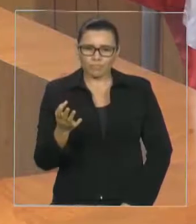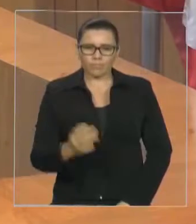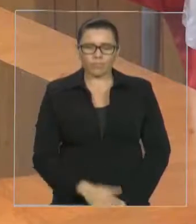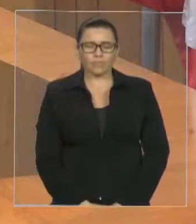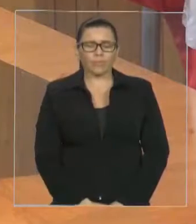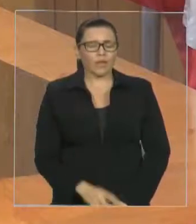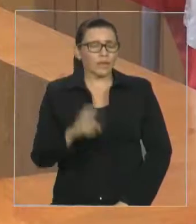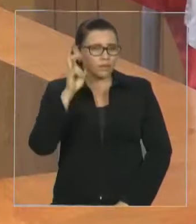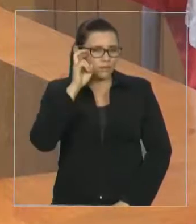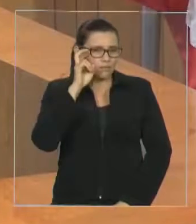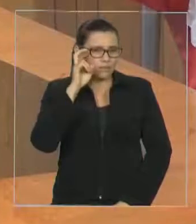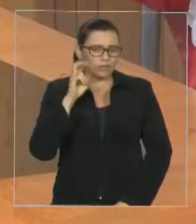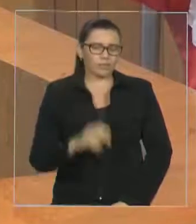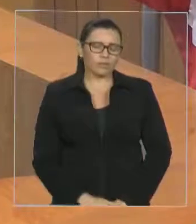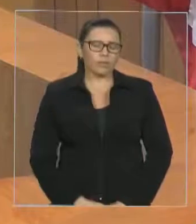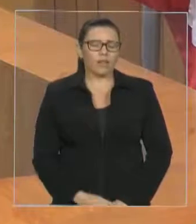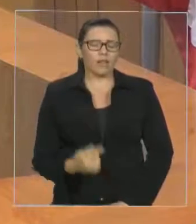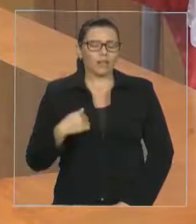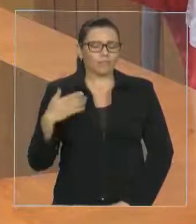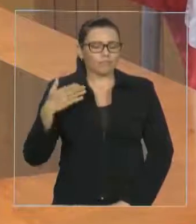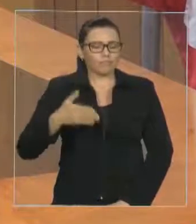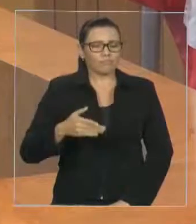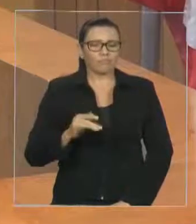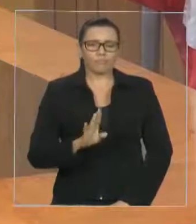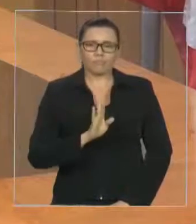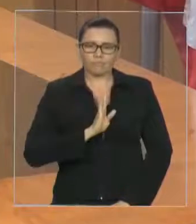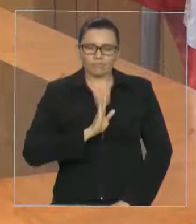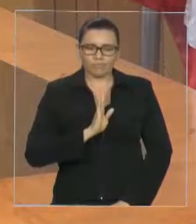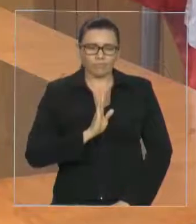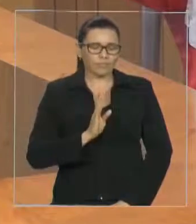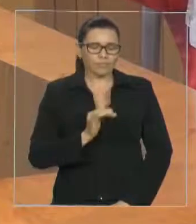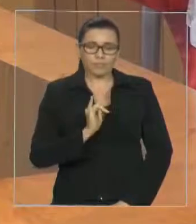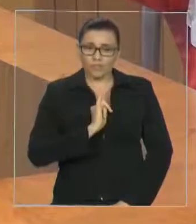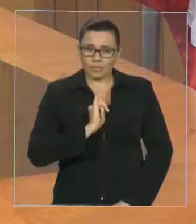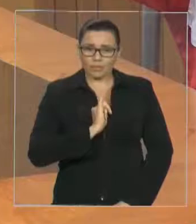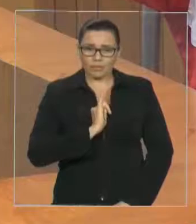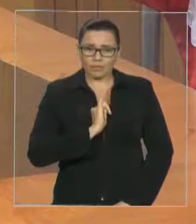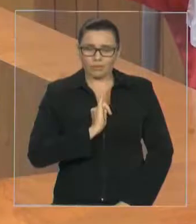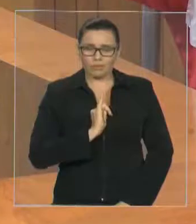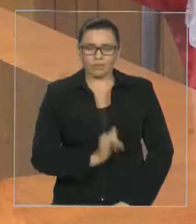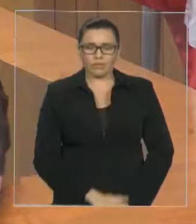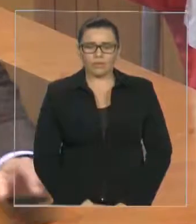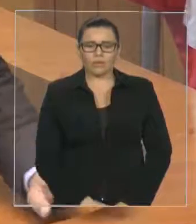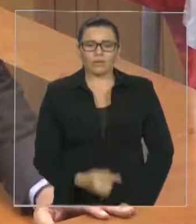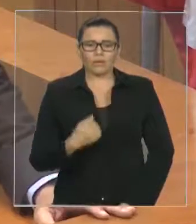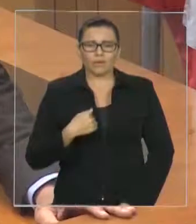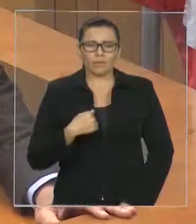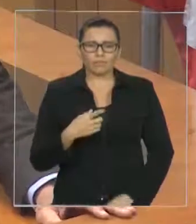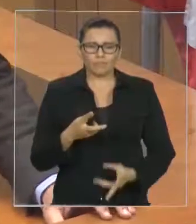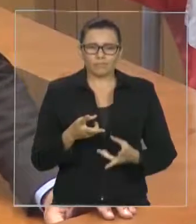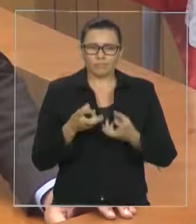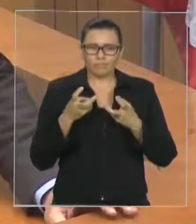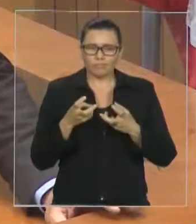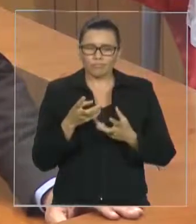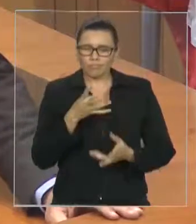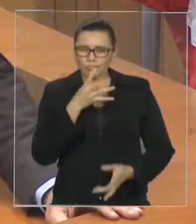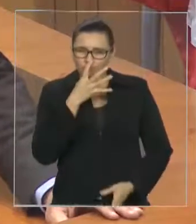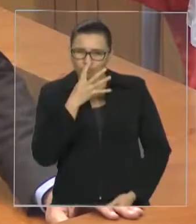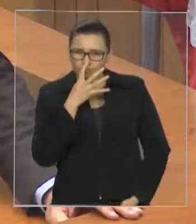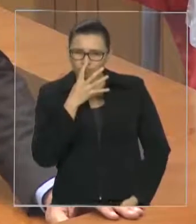quinta-feira, próxima passada, e lá assisti o jogo do Cordino e do Sampaio